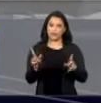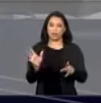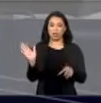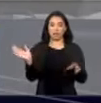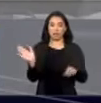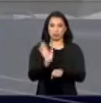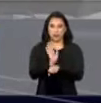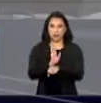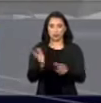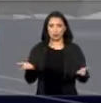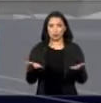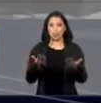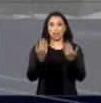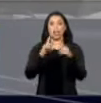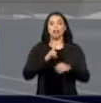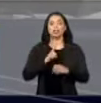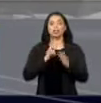se abriam